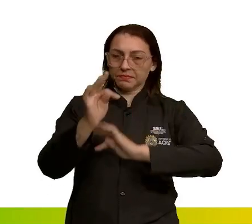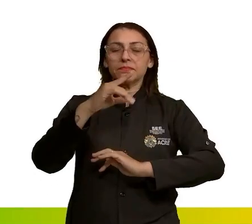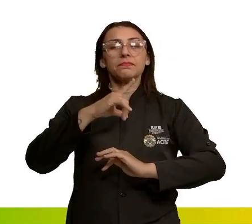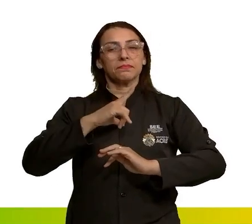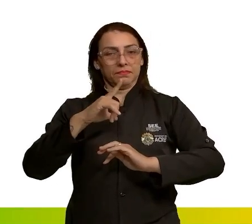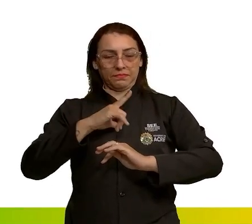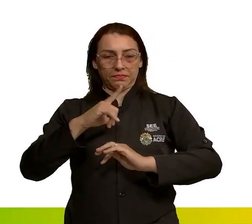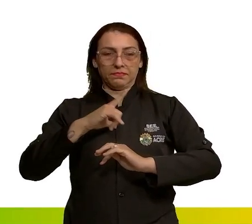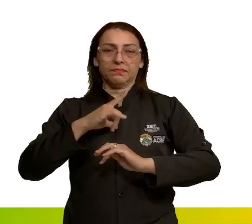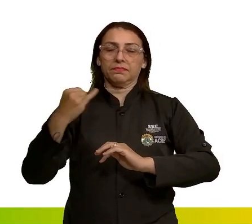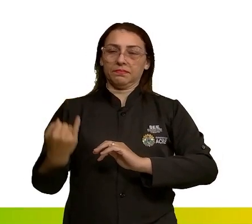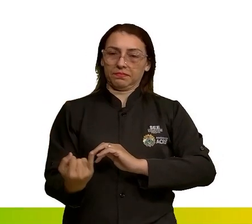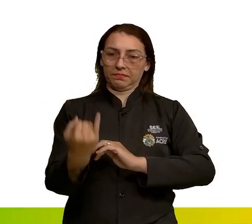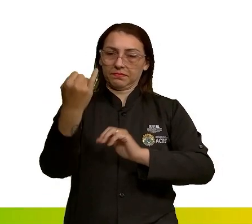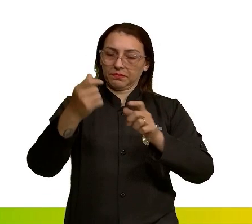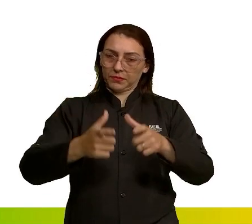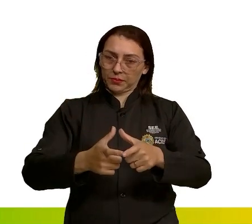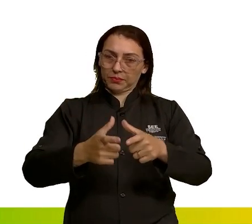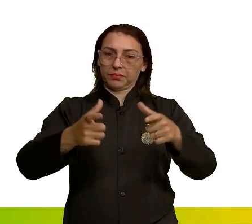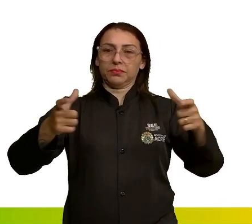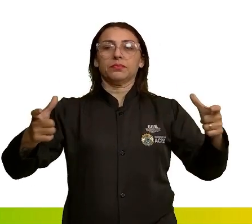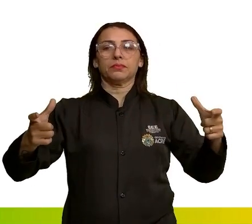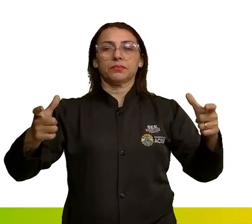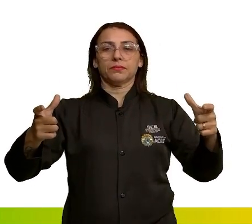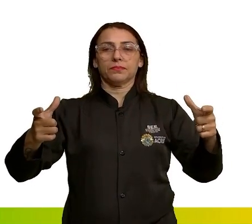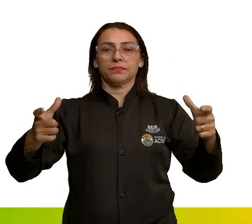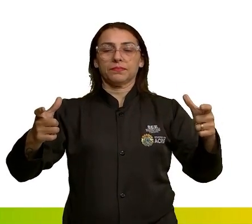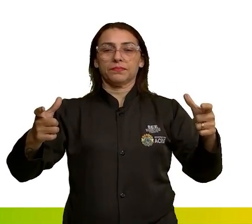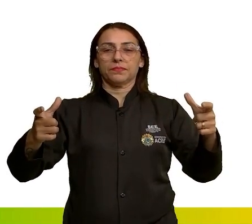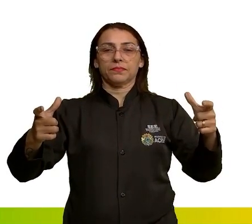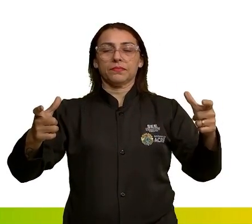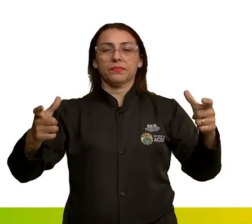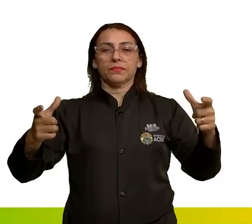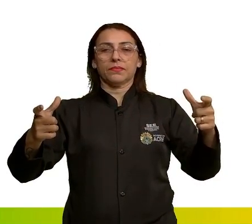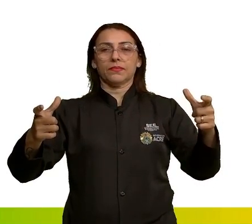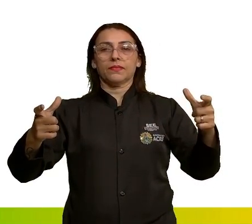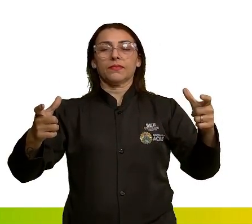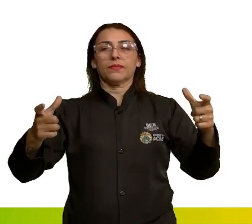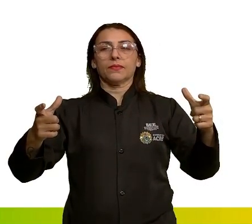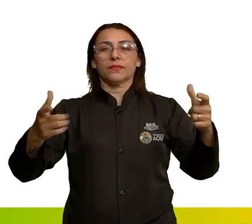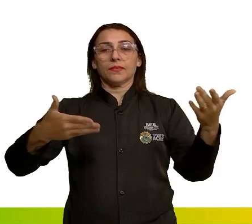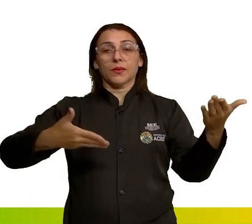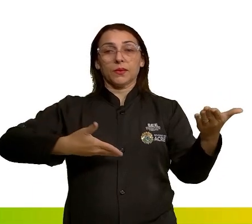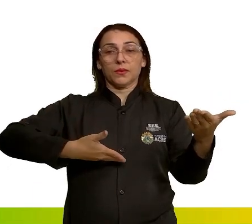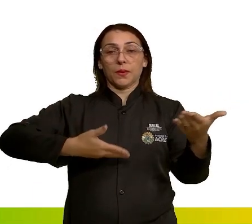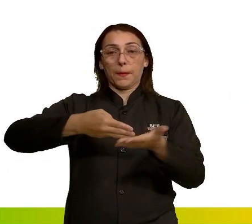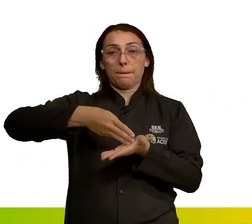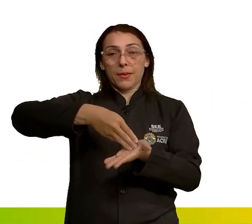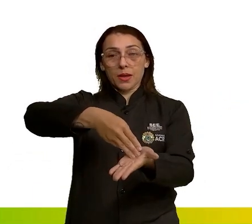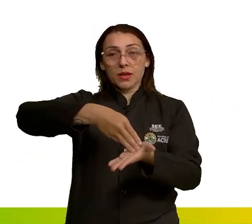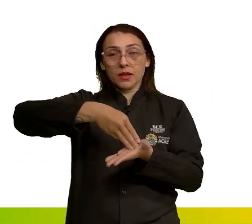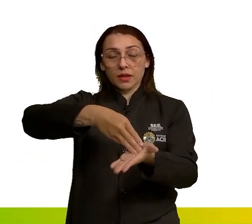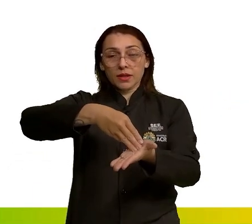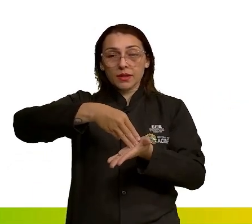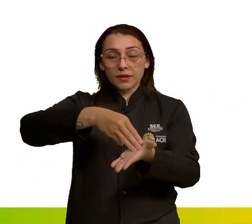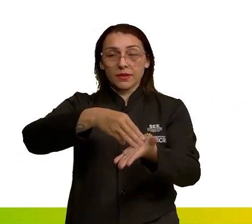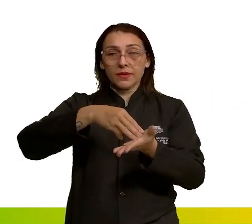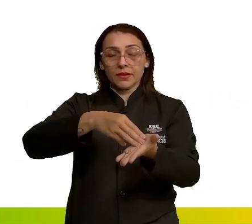essa vantagem da abrangência e da imediatez no